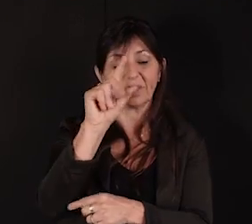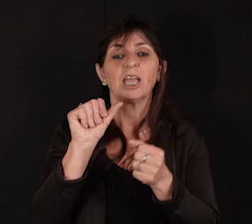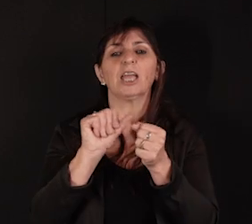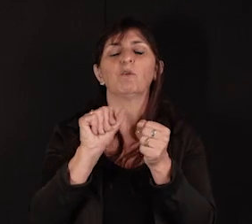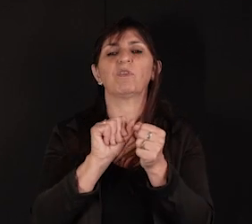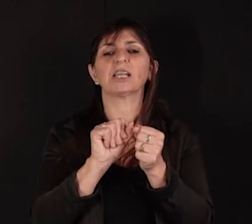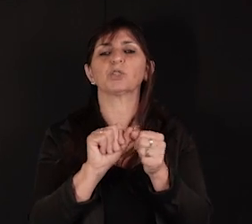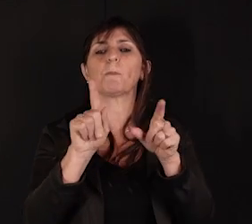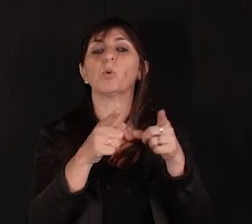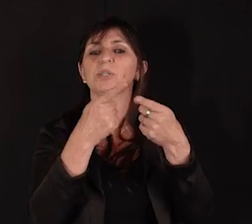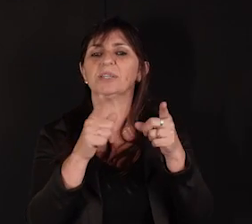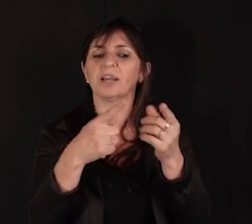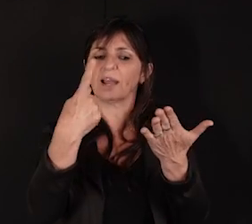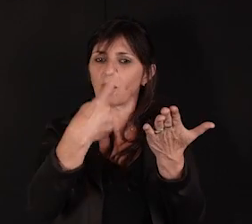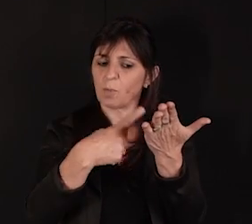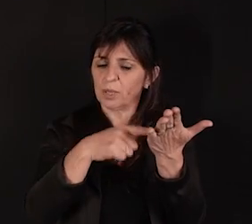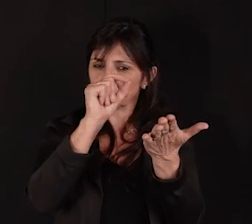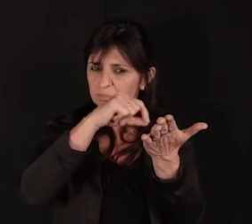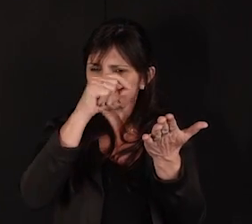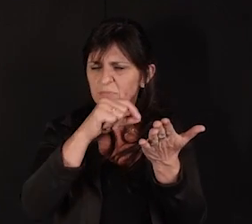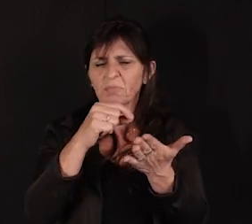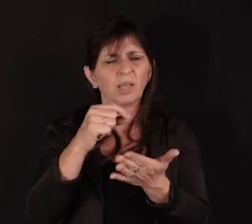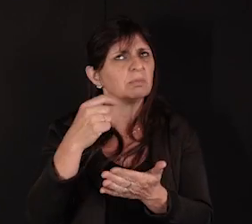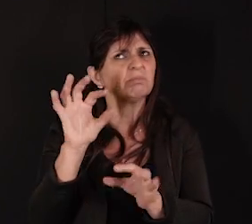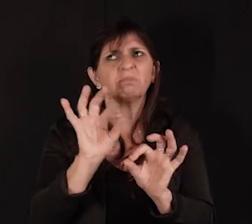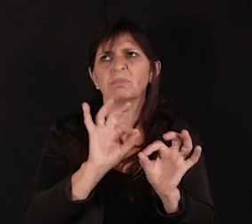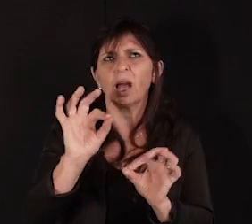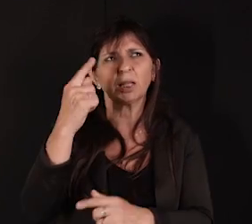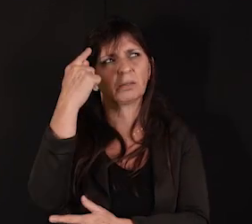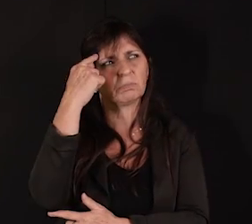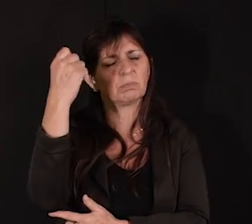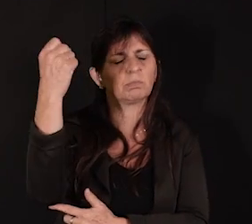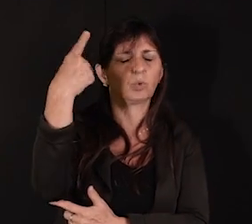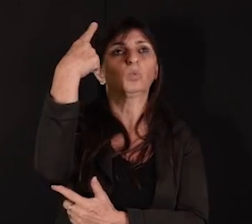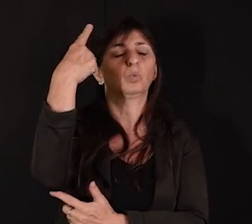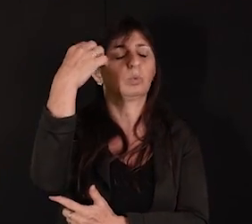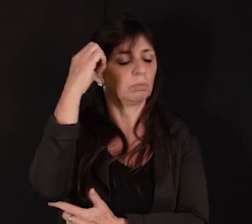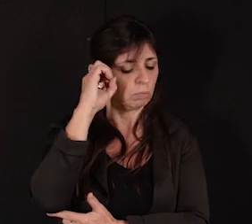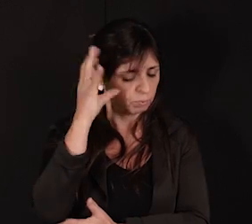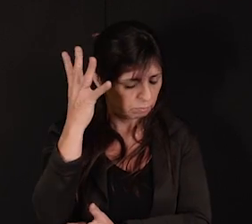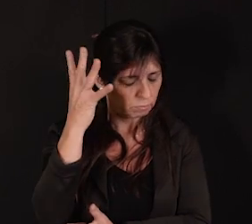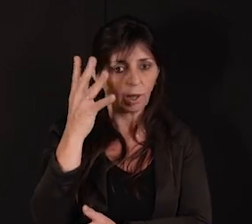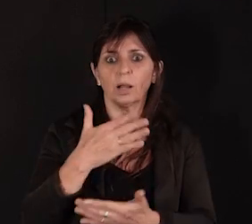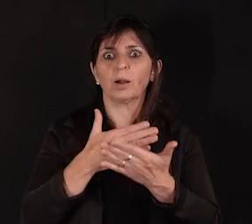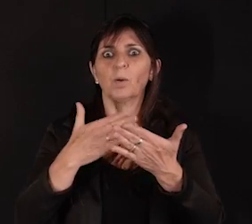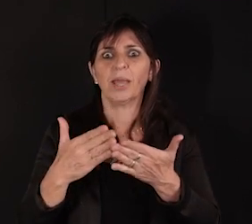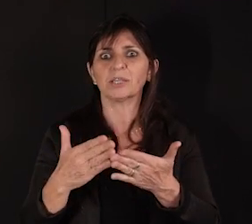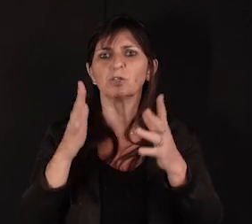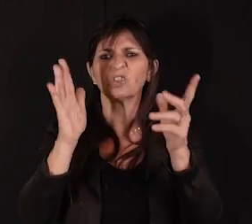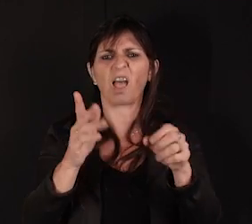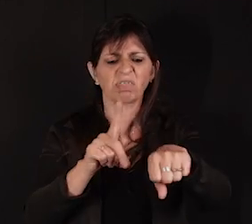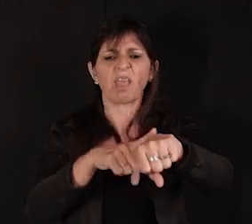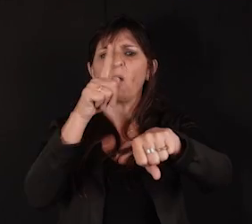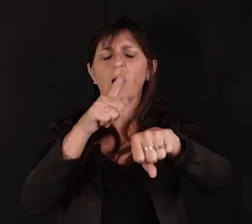Então, ela surge assim, às vezes, do nada, assim, uma inspiração. De repente, você pega o acordeão, começa. Eu sou muito de